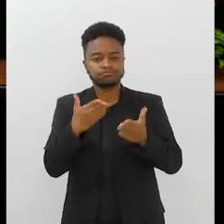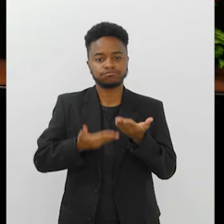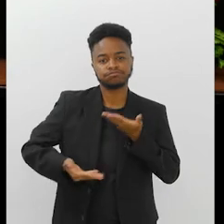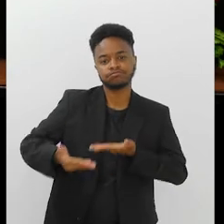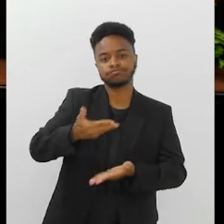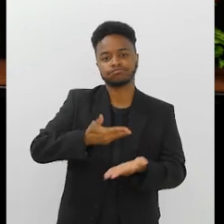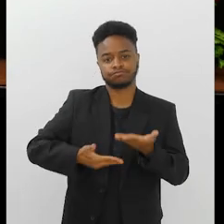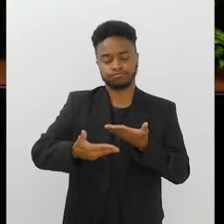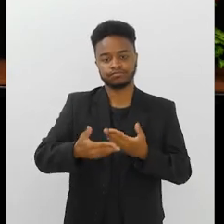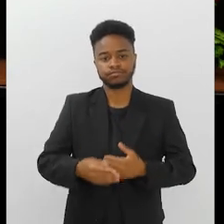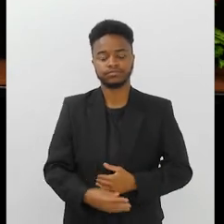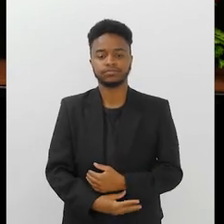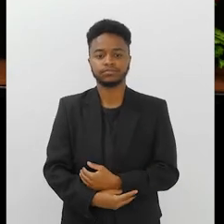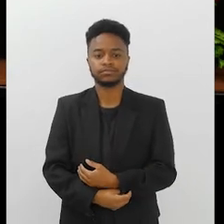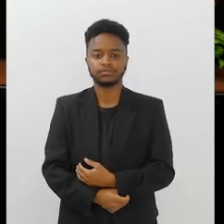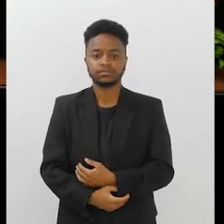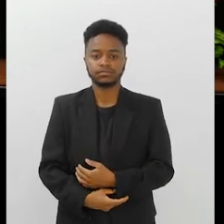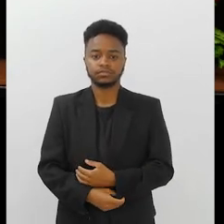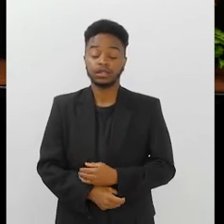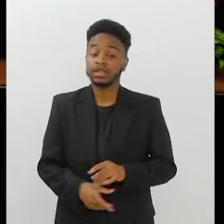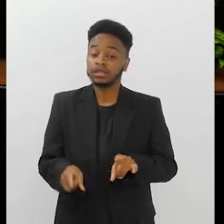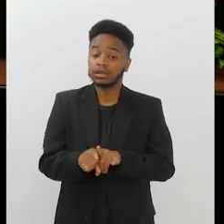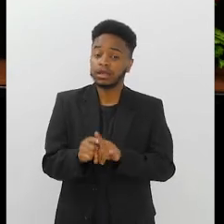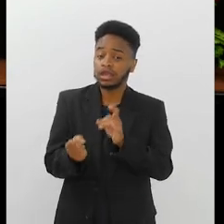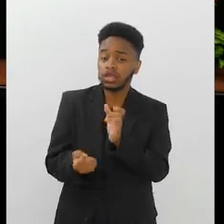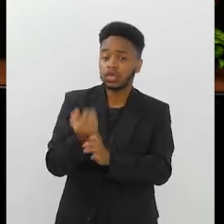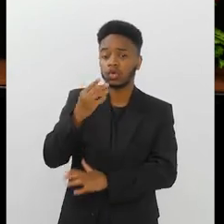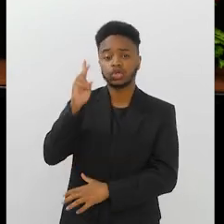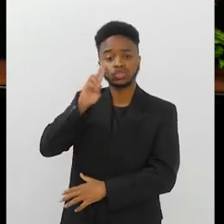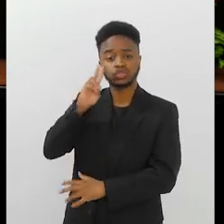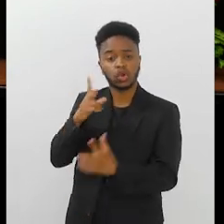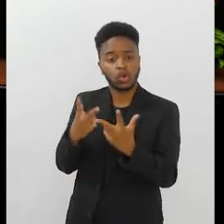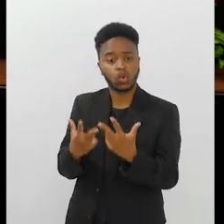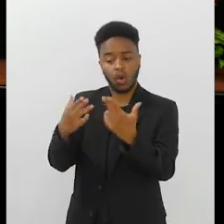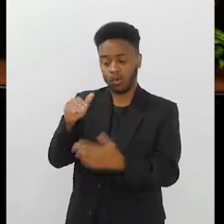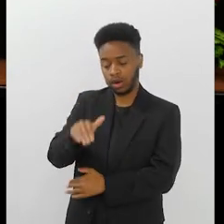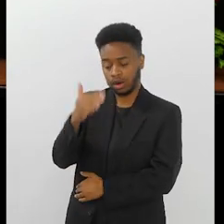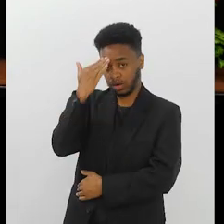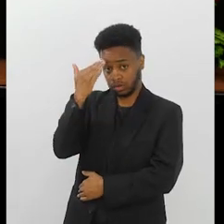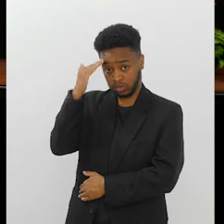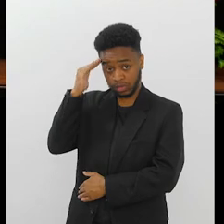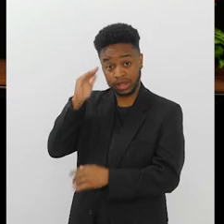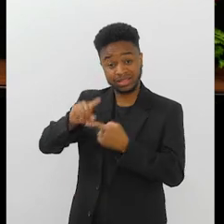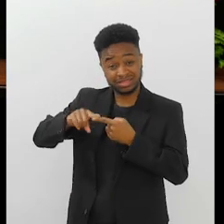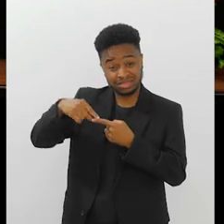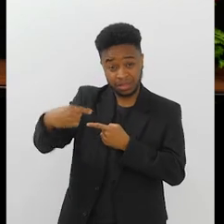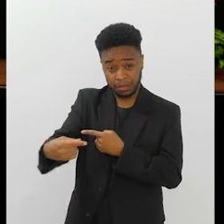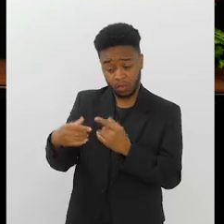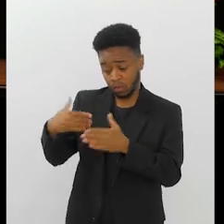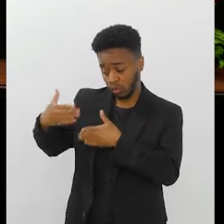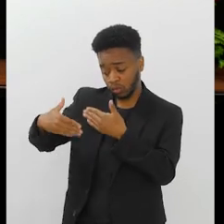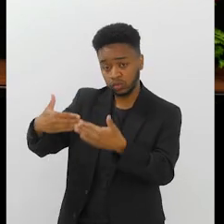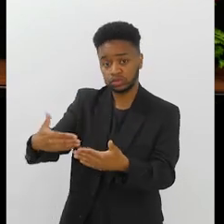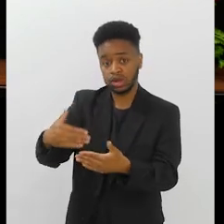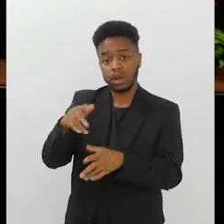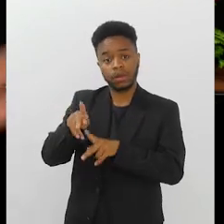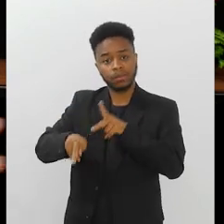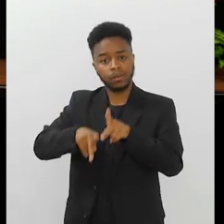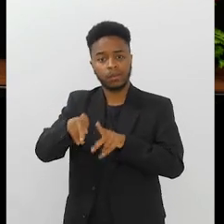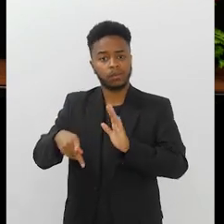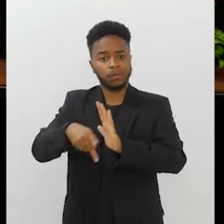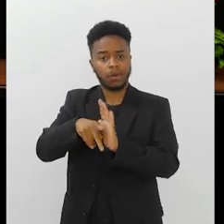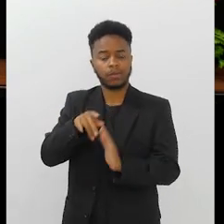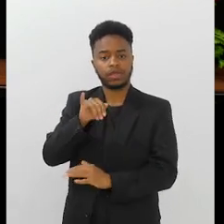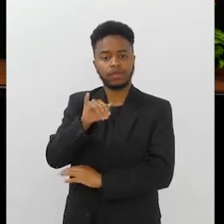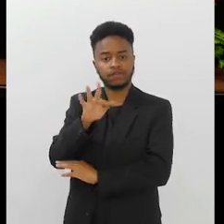dinâmico e construiu toda essa história que construiu do canom blé a partir desse processo o povo de de ifá